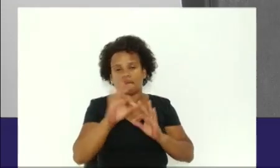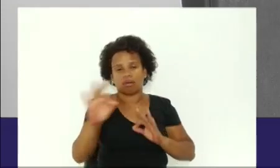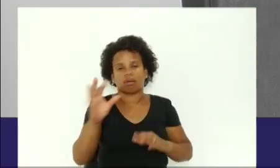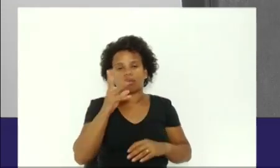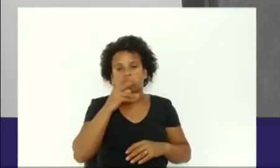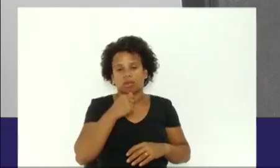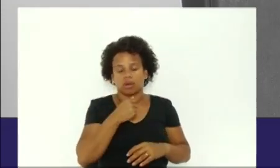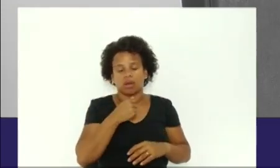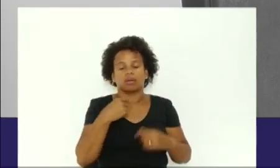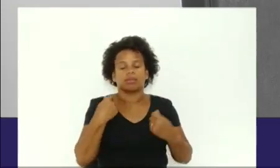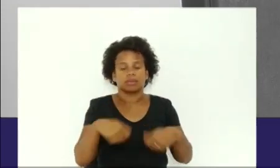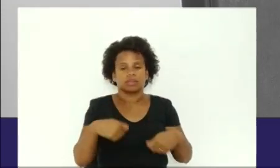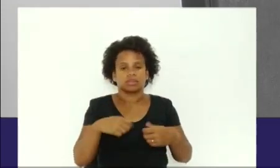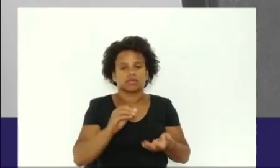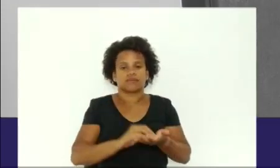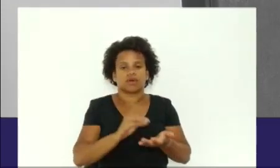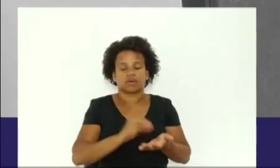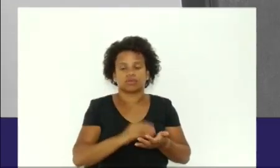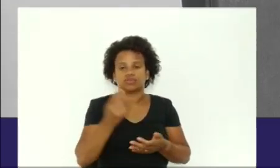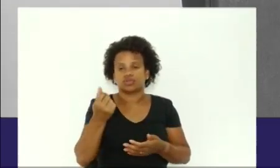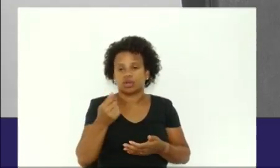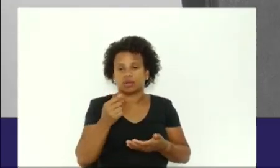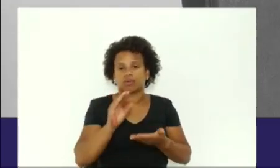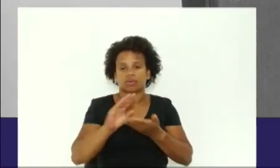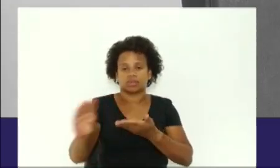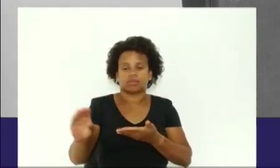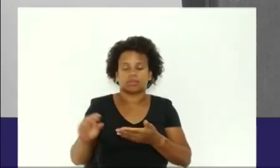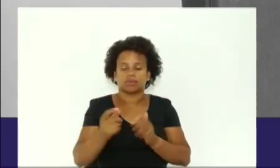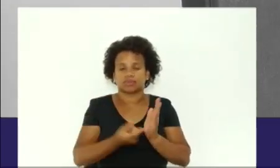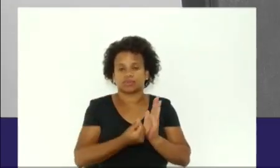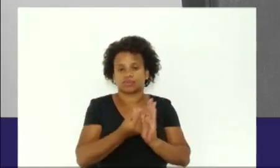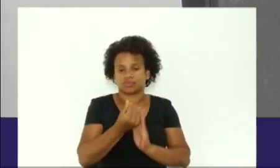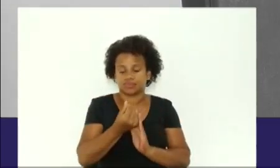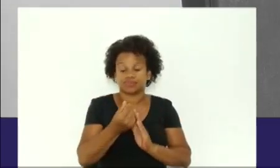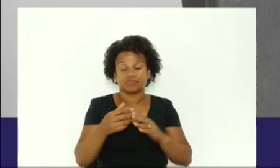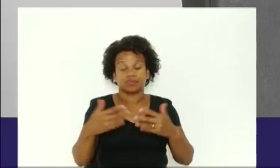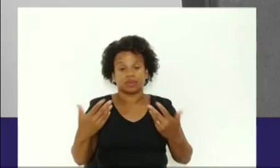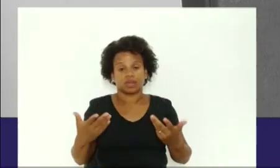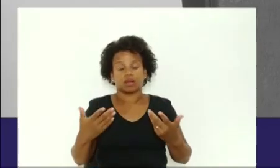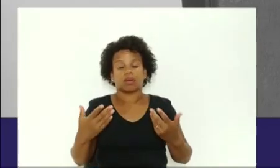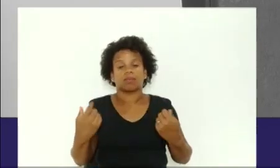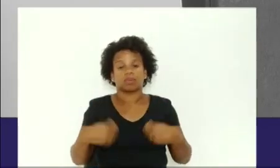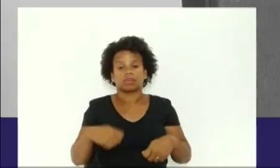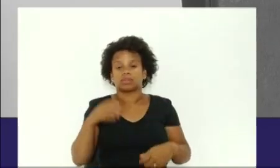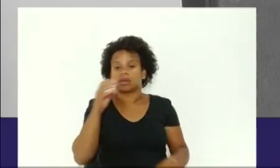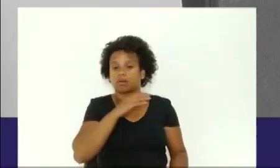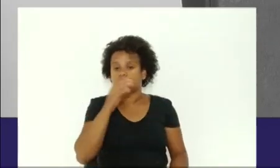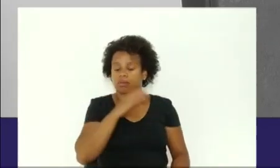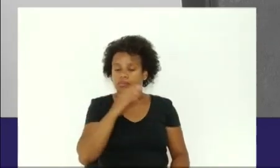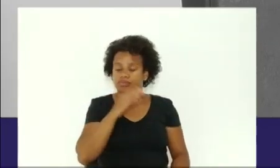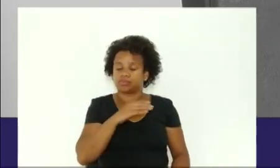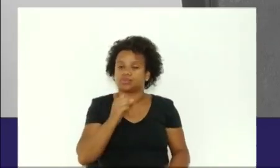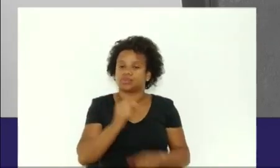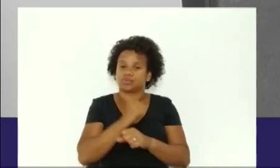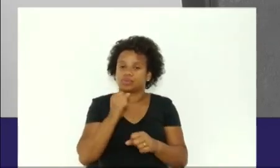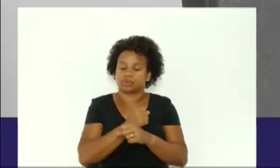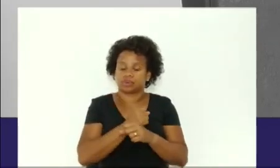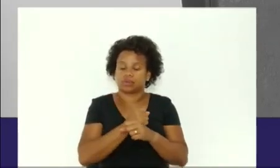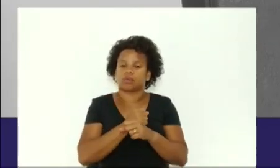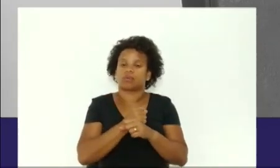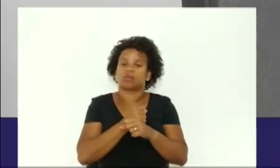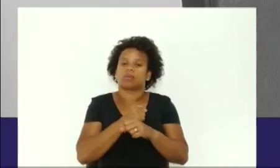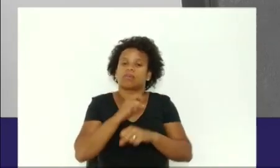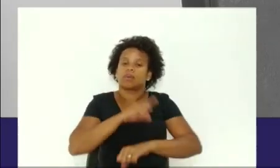de orçamento para tal obra. Dessa forma, visando brevidade no atendimento de construção de vestiário e